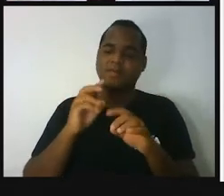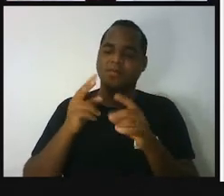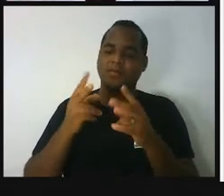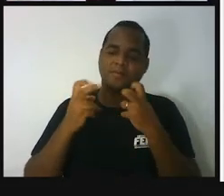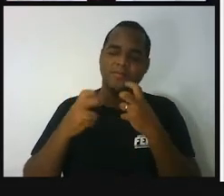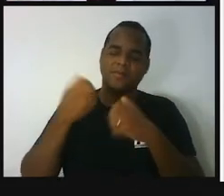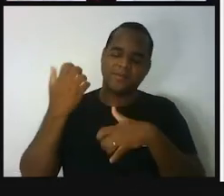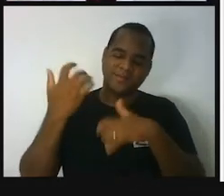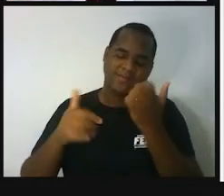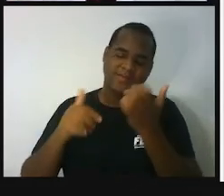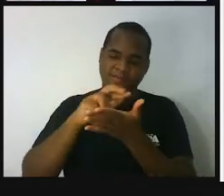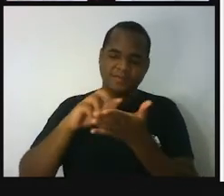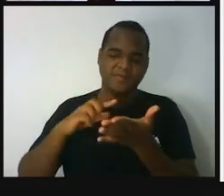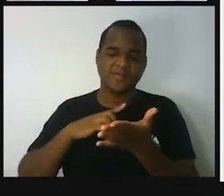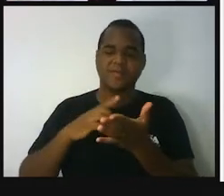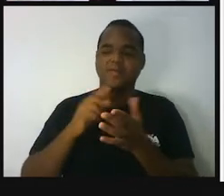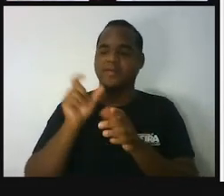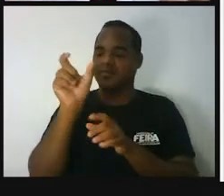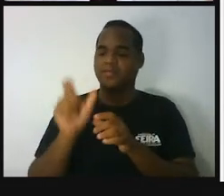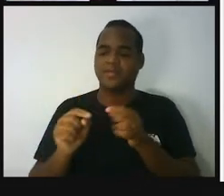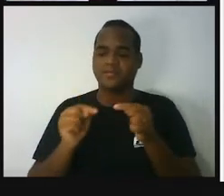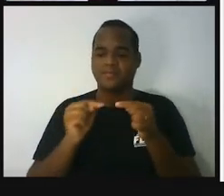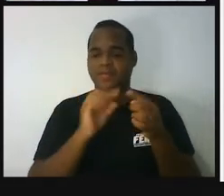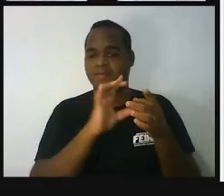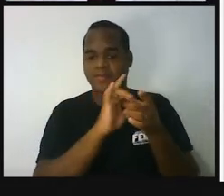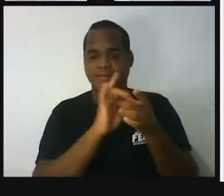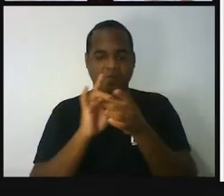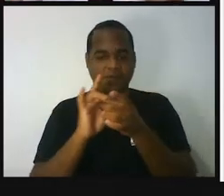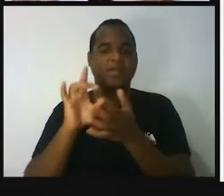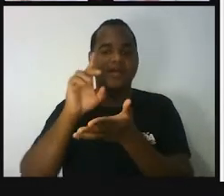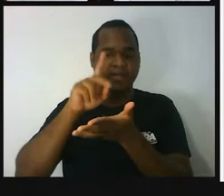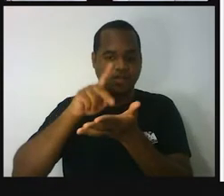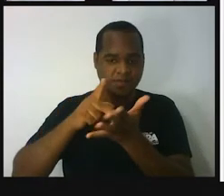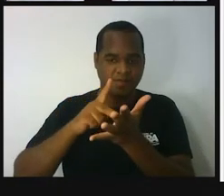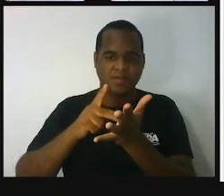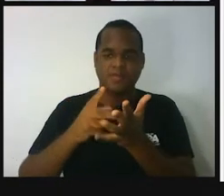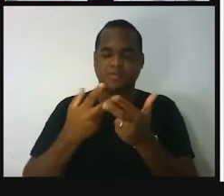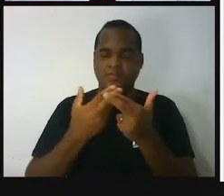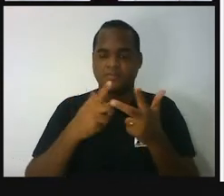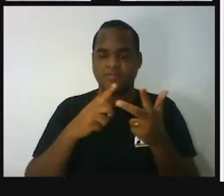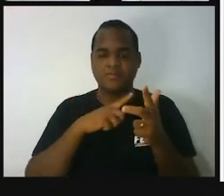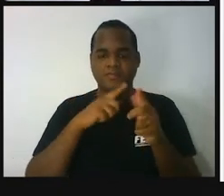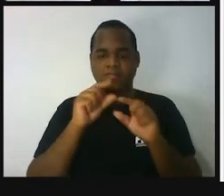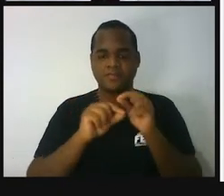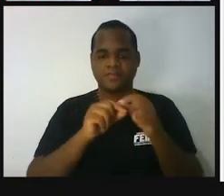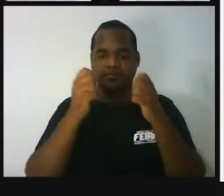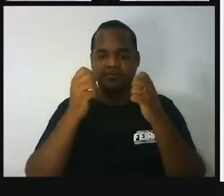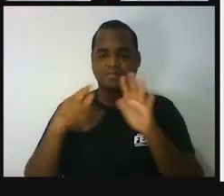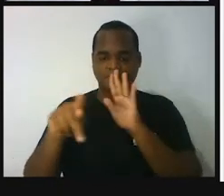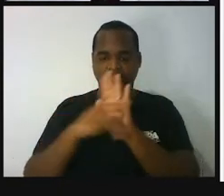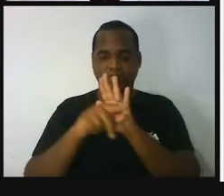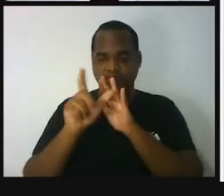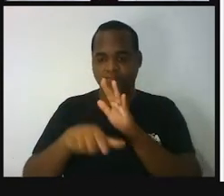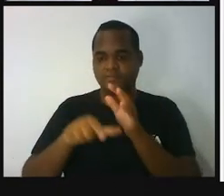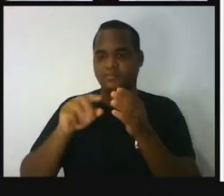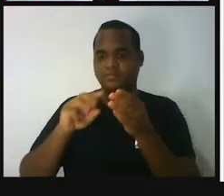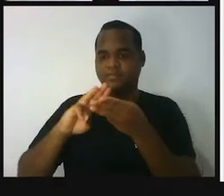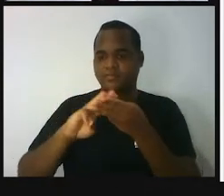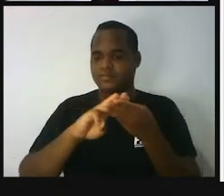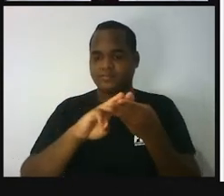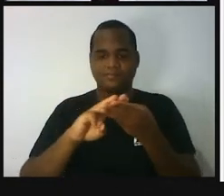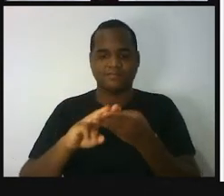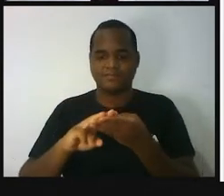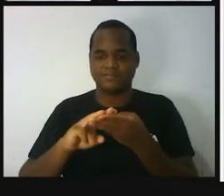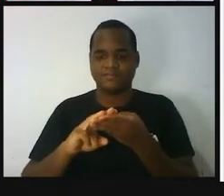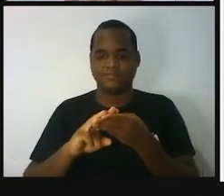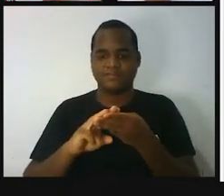coisa mesmo relacionada à geometria. Geometria que é a parte da matemática que estuda